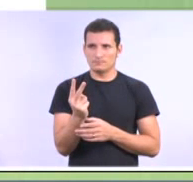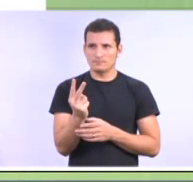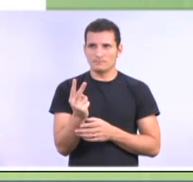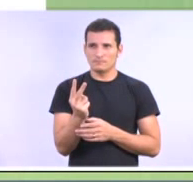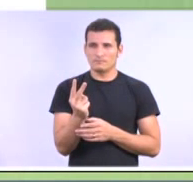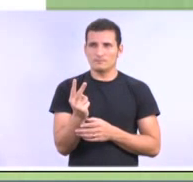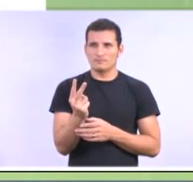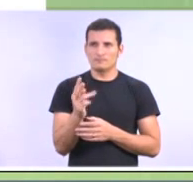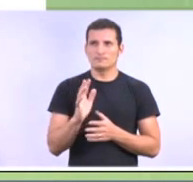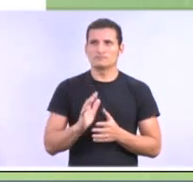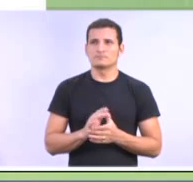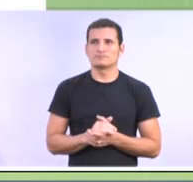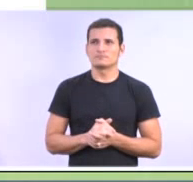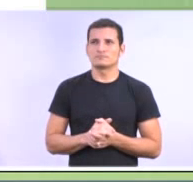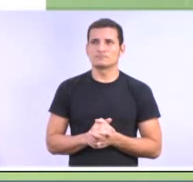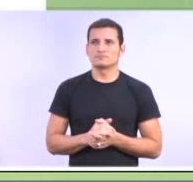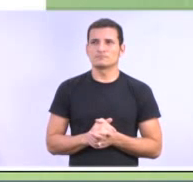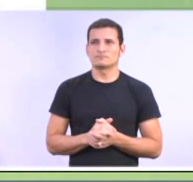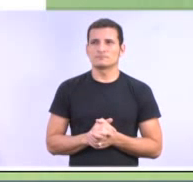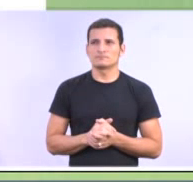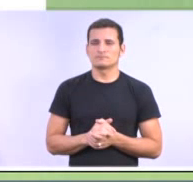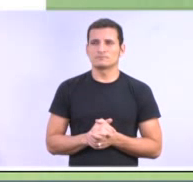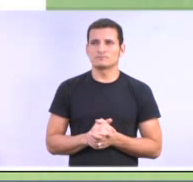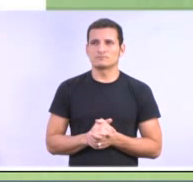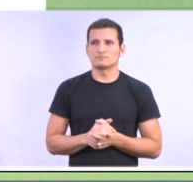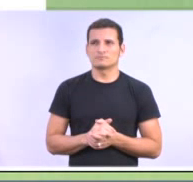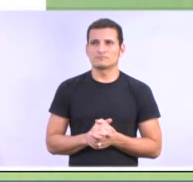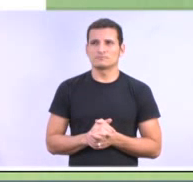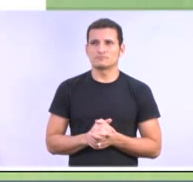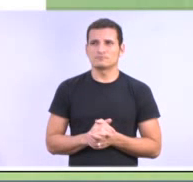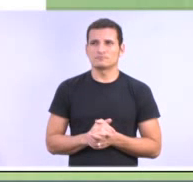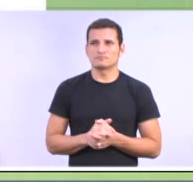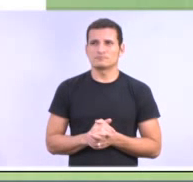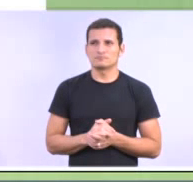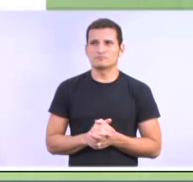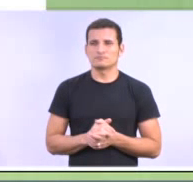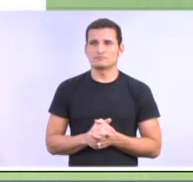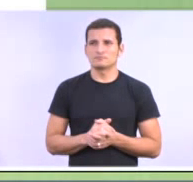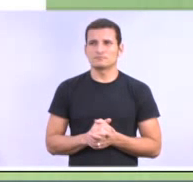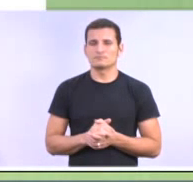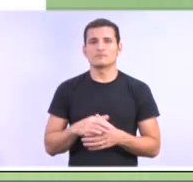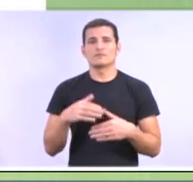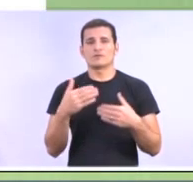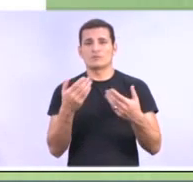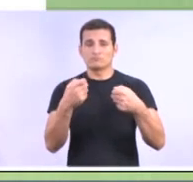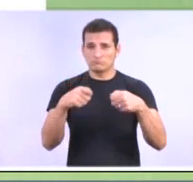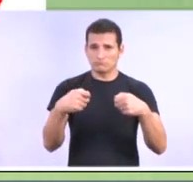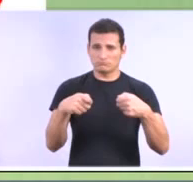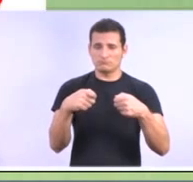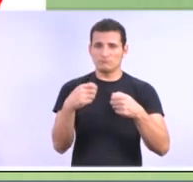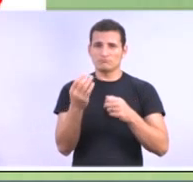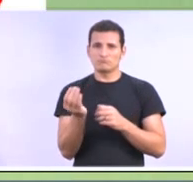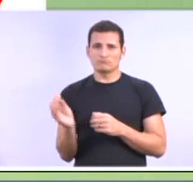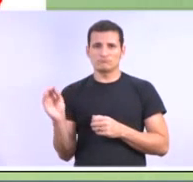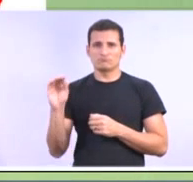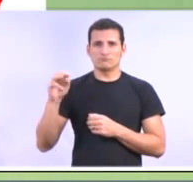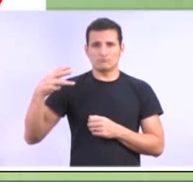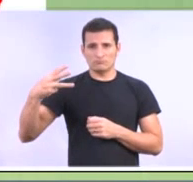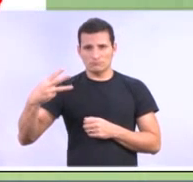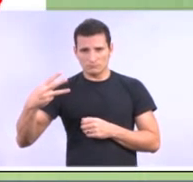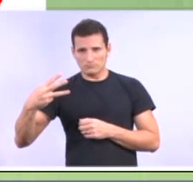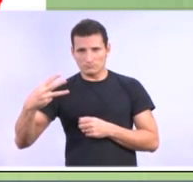um determinado momento houve a necessidade de adicionar uma terceira rede com mais dispositivos,